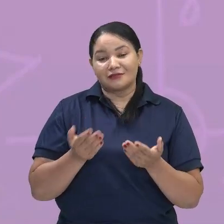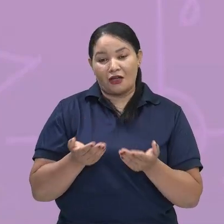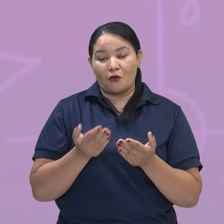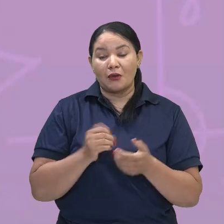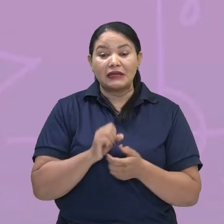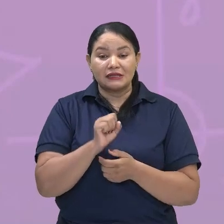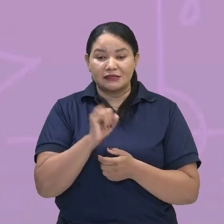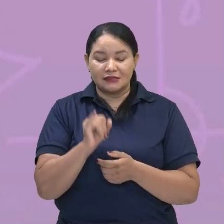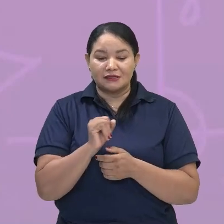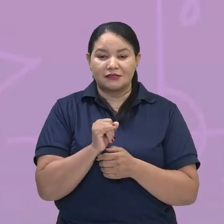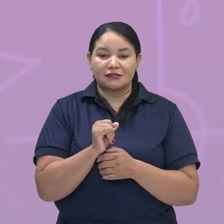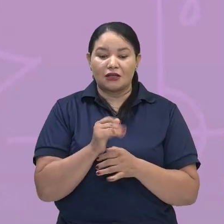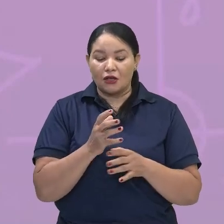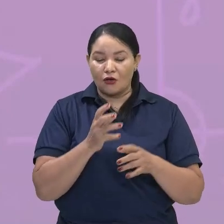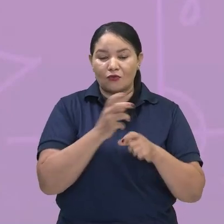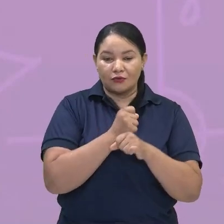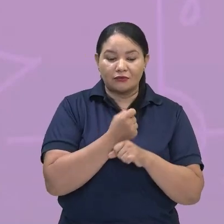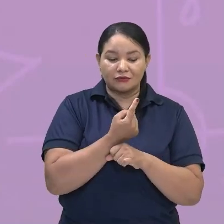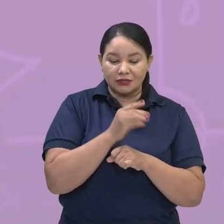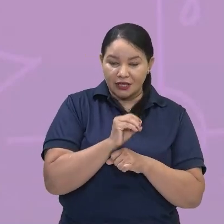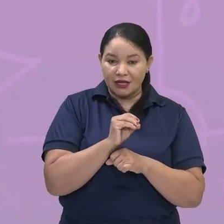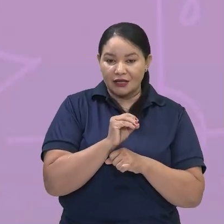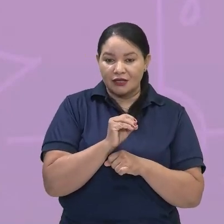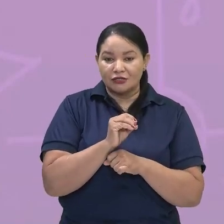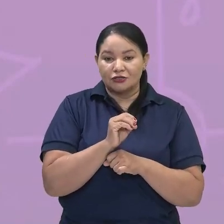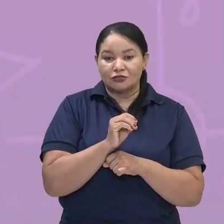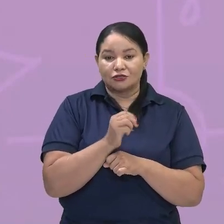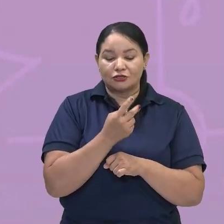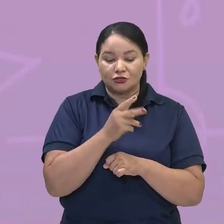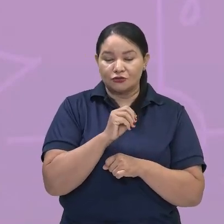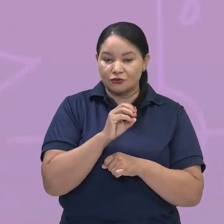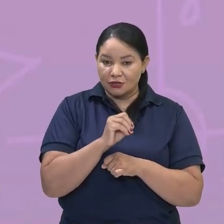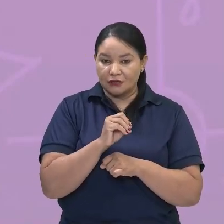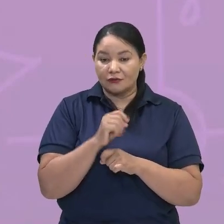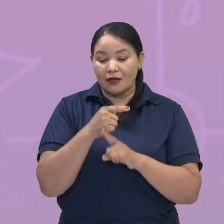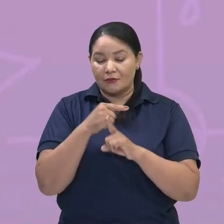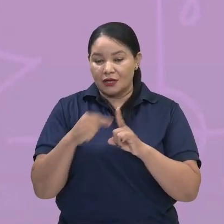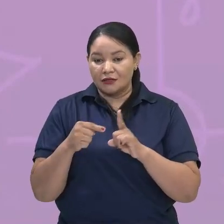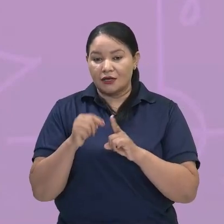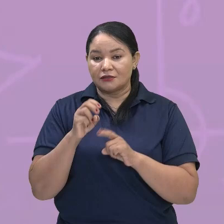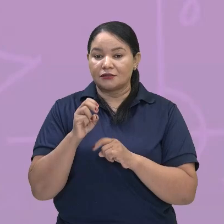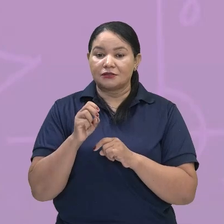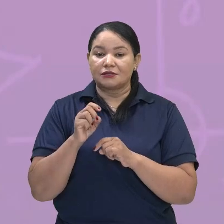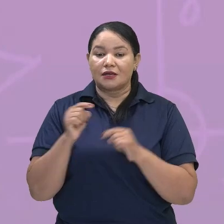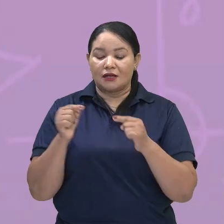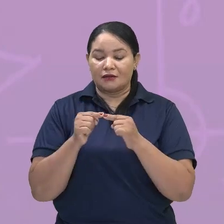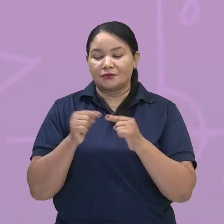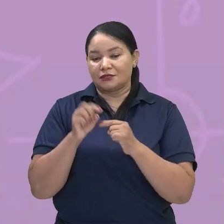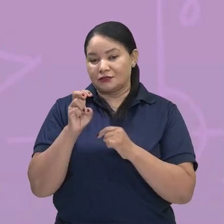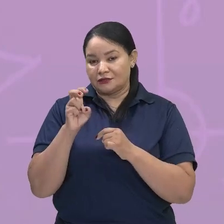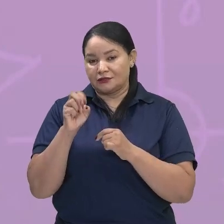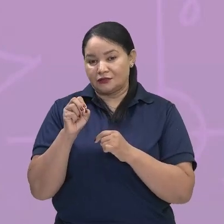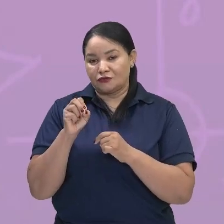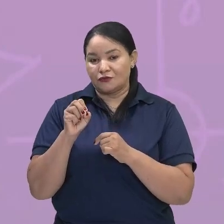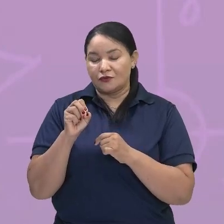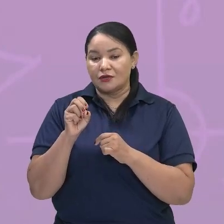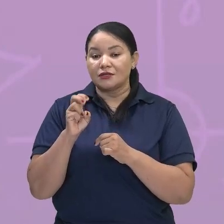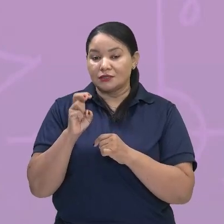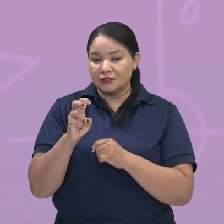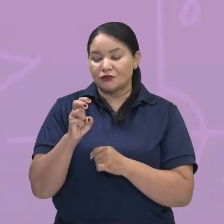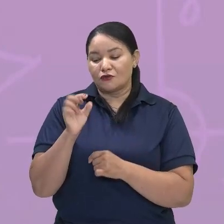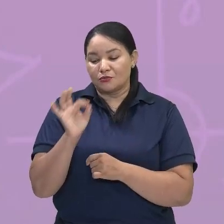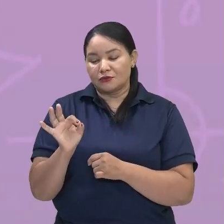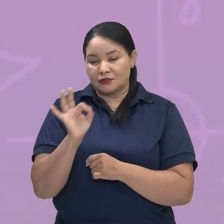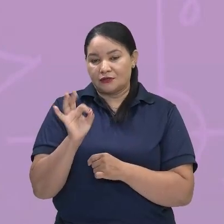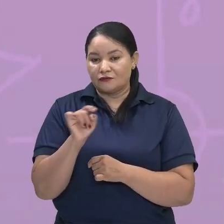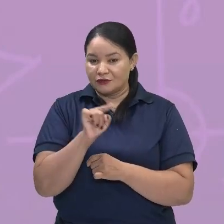nós calcularmos quanto é 10% de 200, a metade desse 10% equivale a 5%. Mas você já sabe que se eu